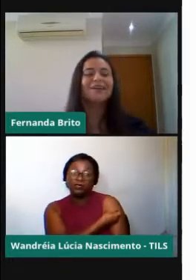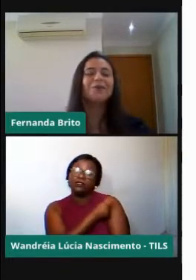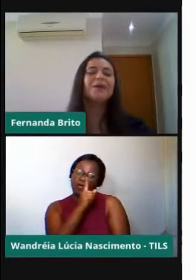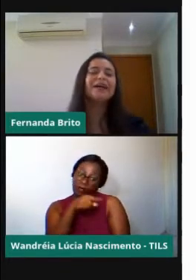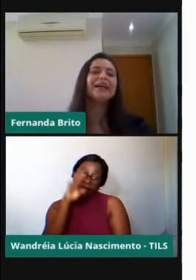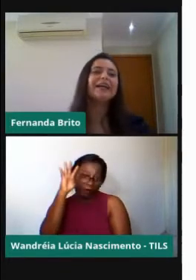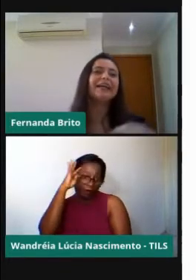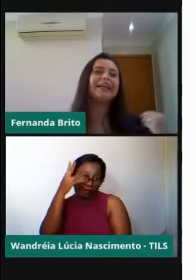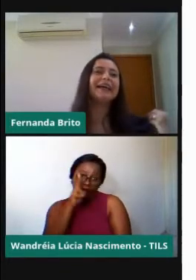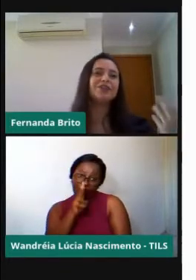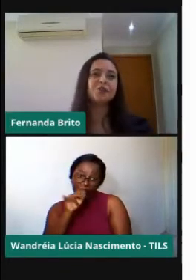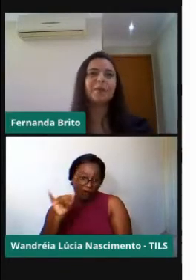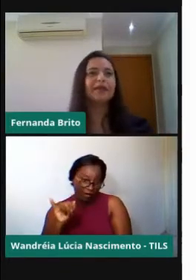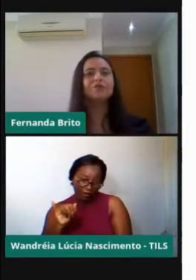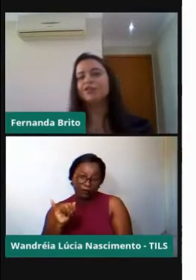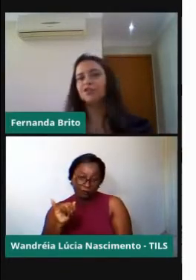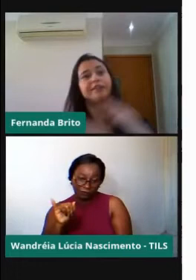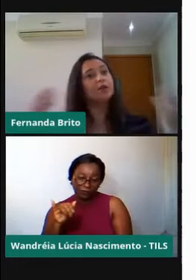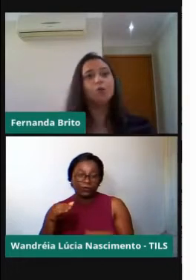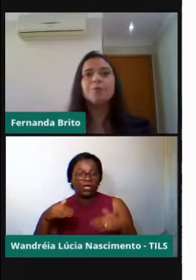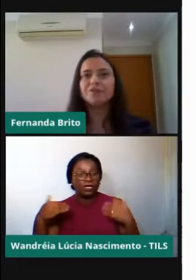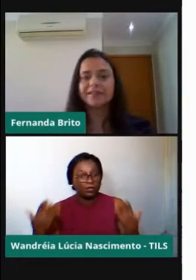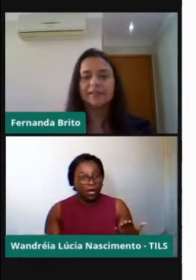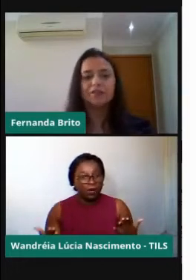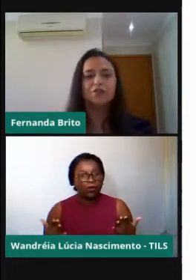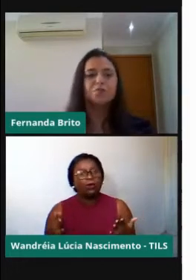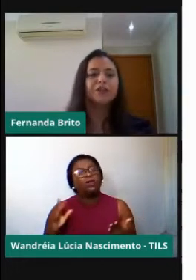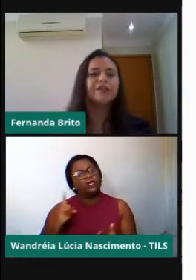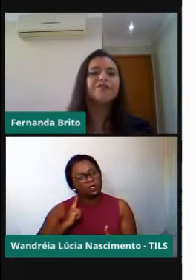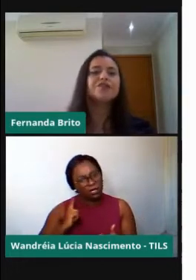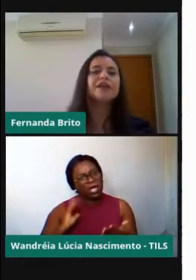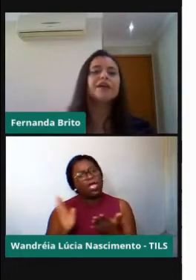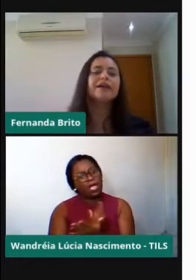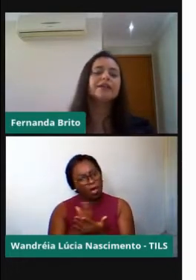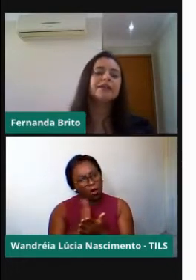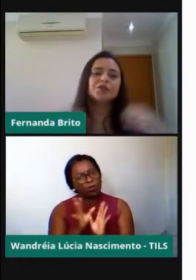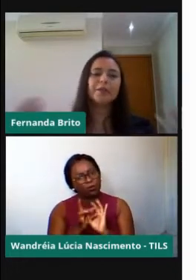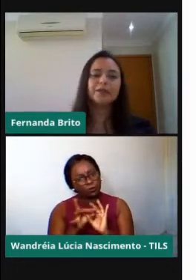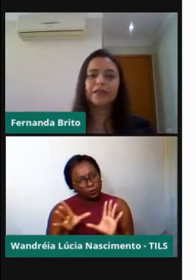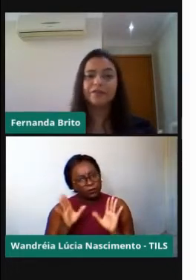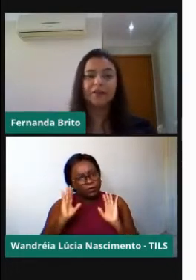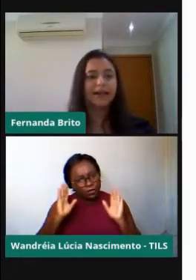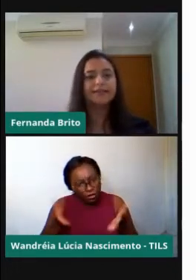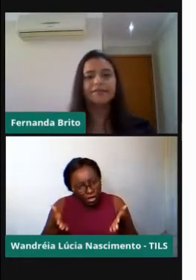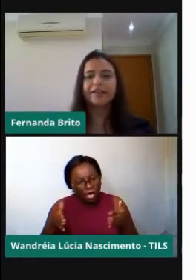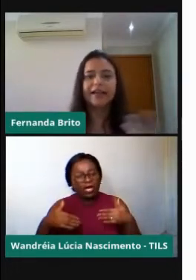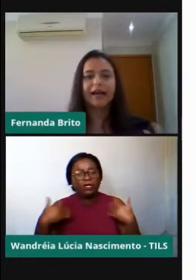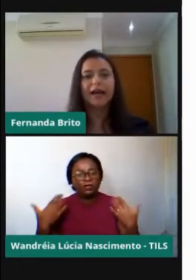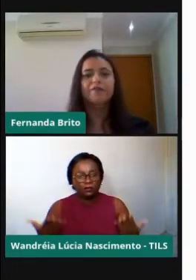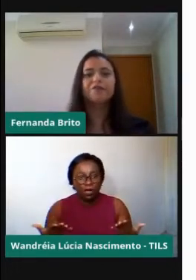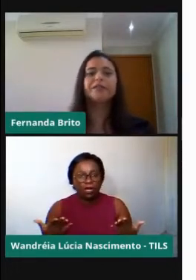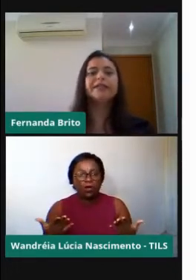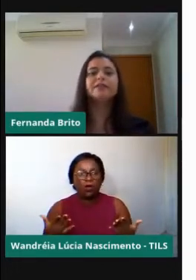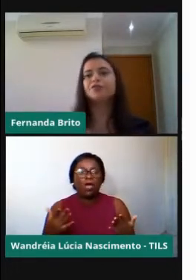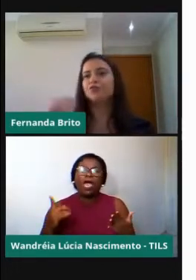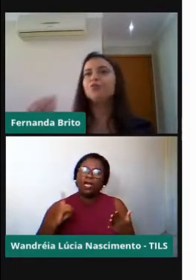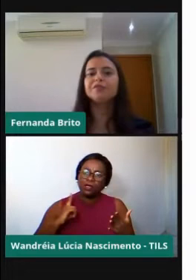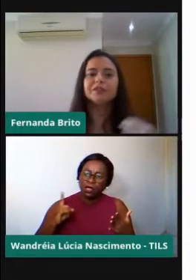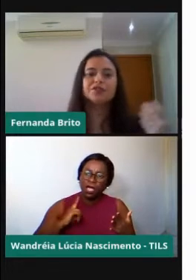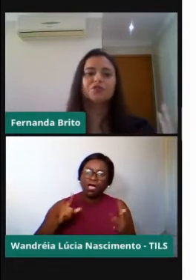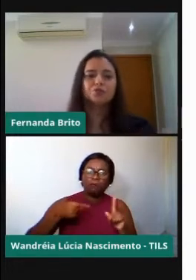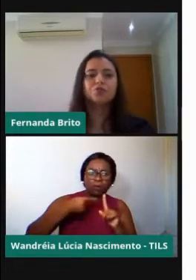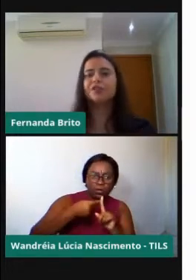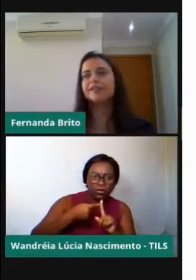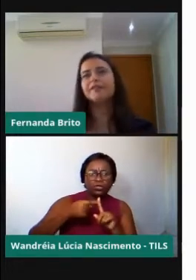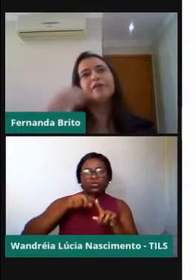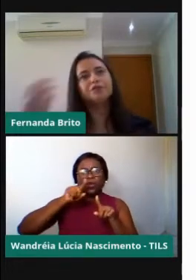né? Então, a despeito, a gente já tem algumas vacinas disponíveis, né? Então, a despeito da eficácia variável, né, das